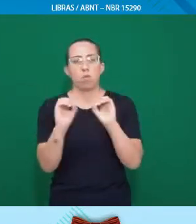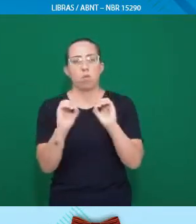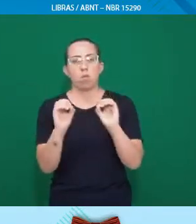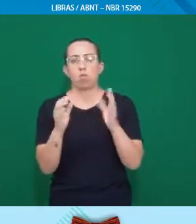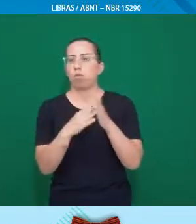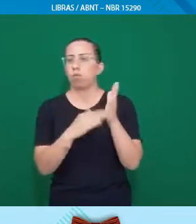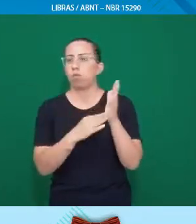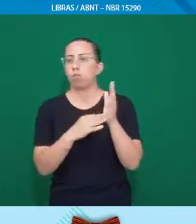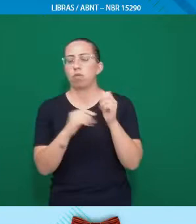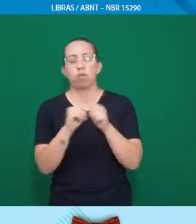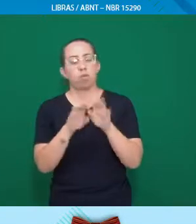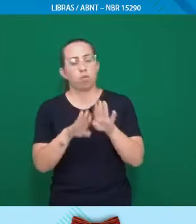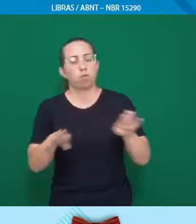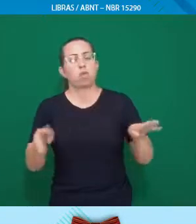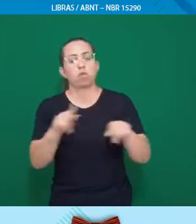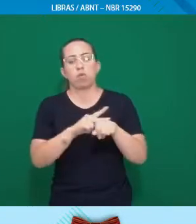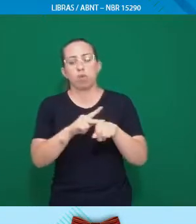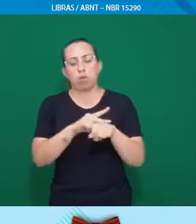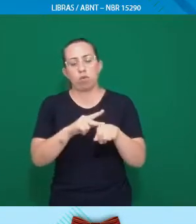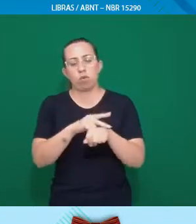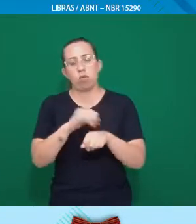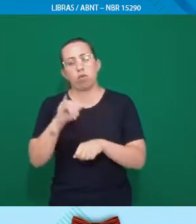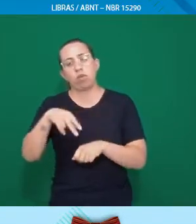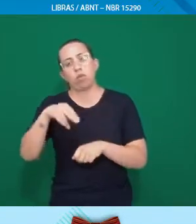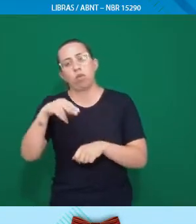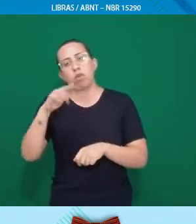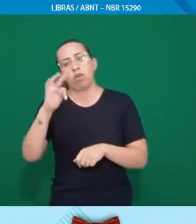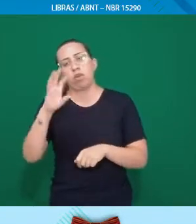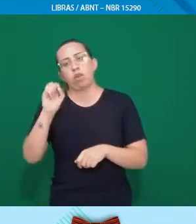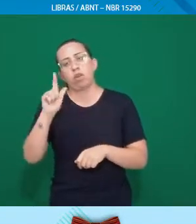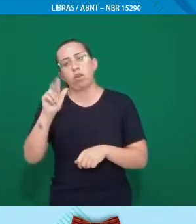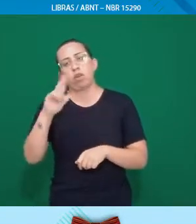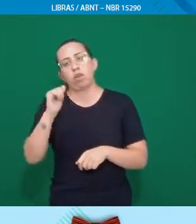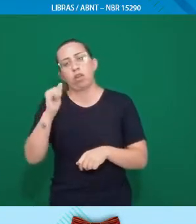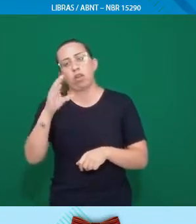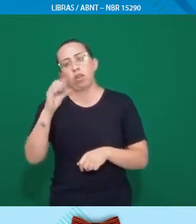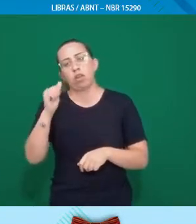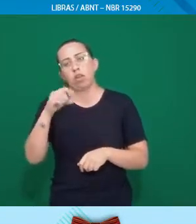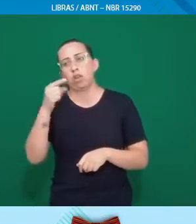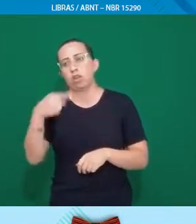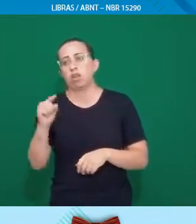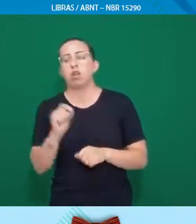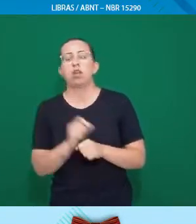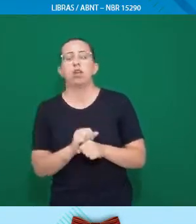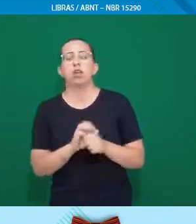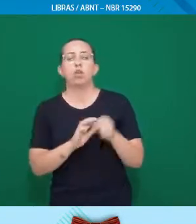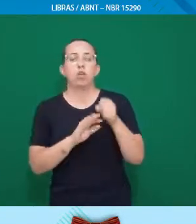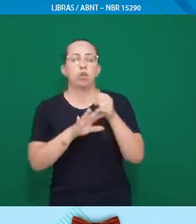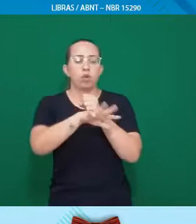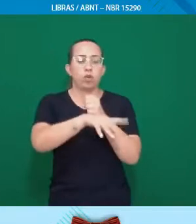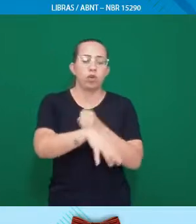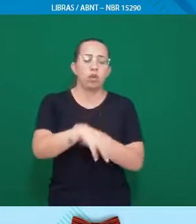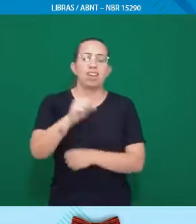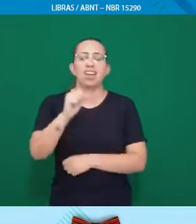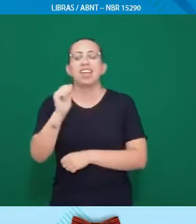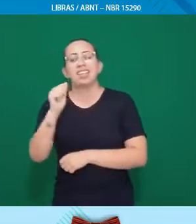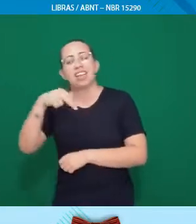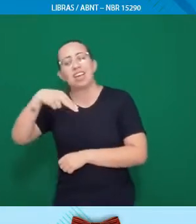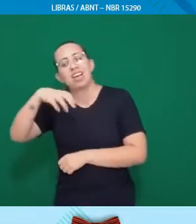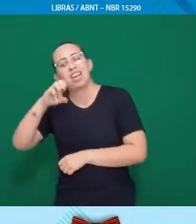O Segundo assunto integração o treinamento básico para que as pessoas clamore